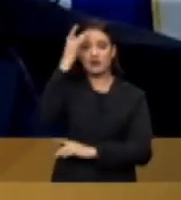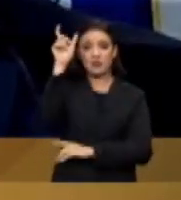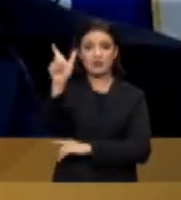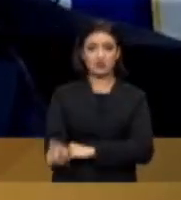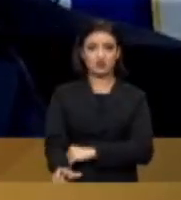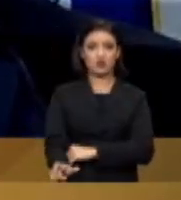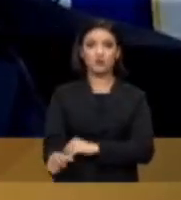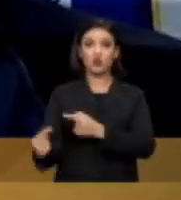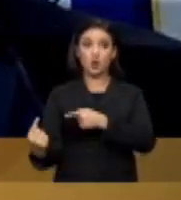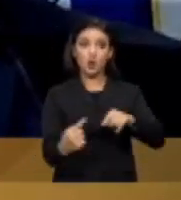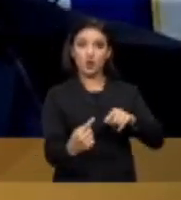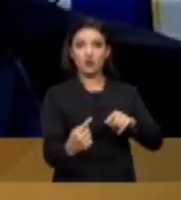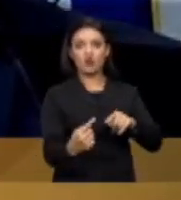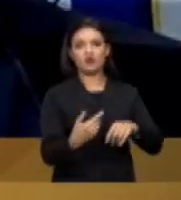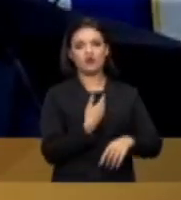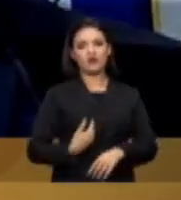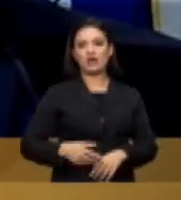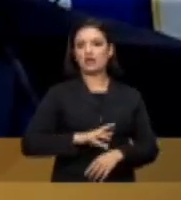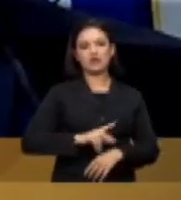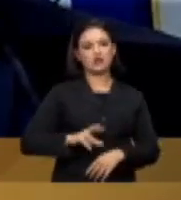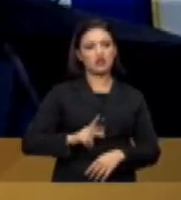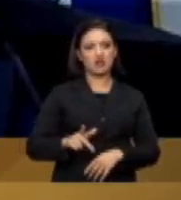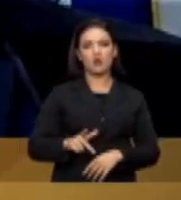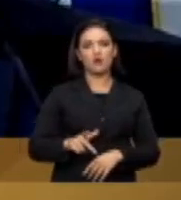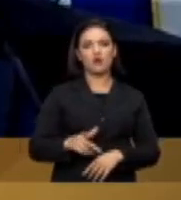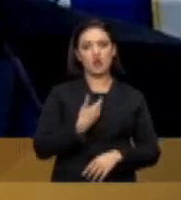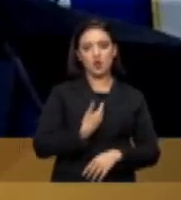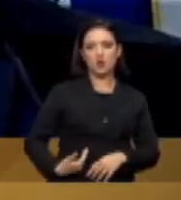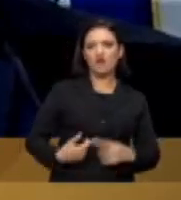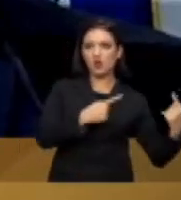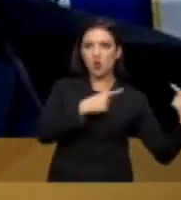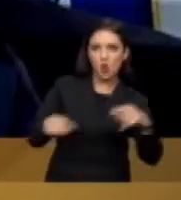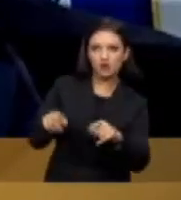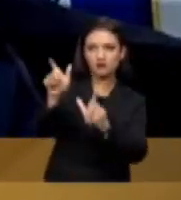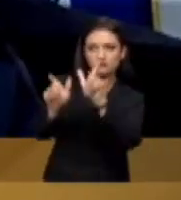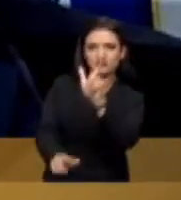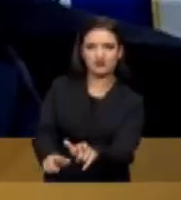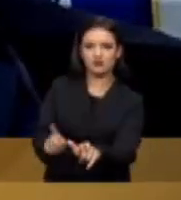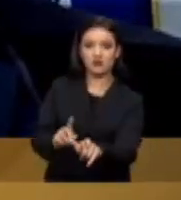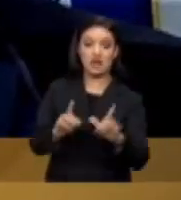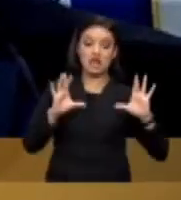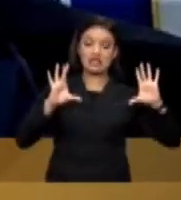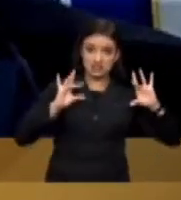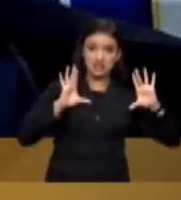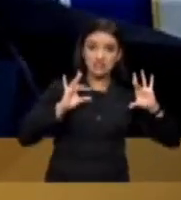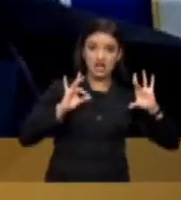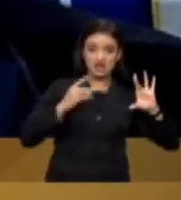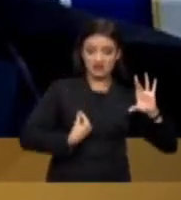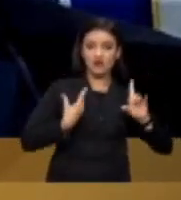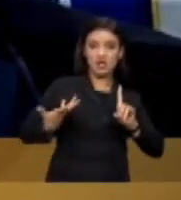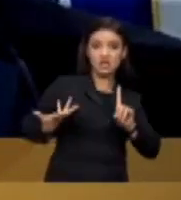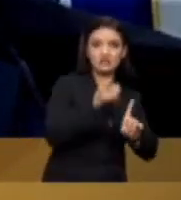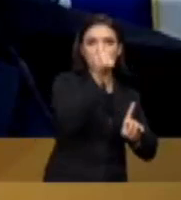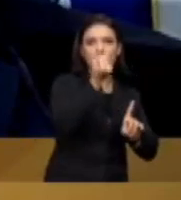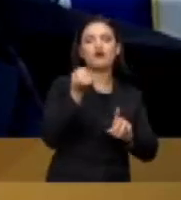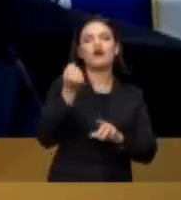não em favor do Estado contra os cidadãos. A ciência salva vidas, a fé também. Fé e razão,